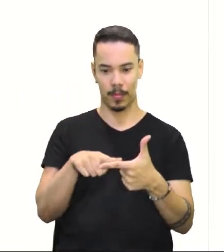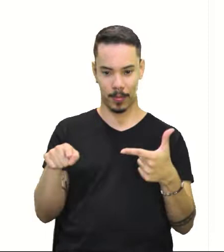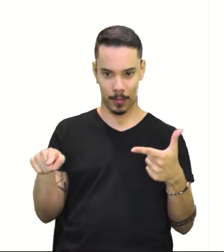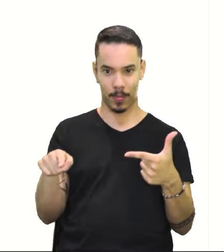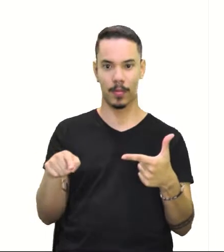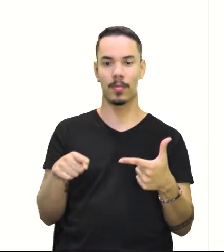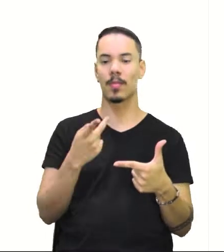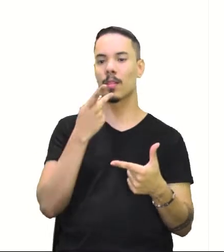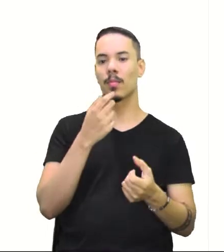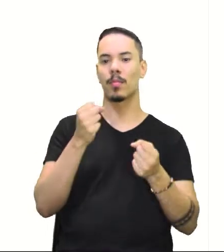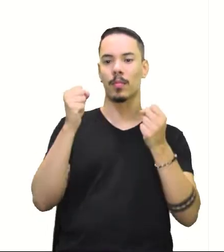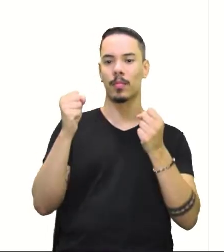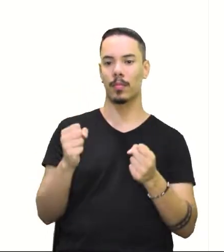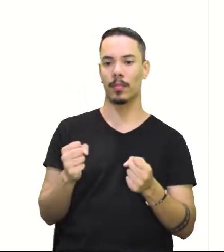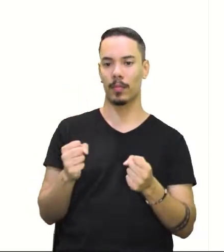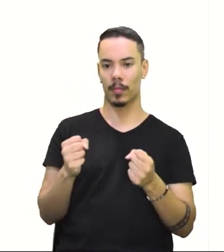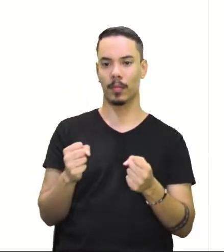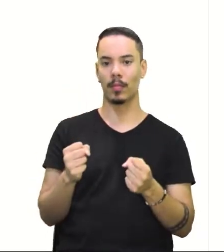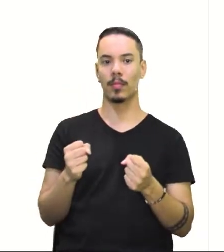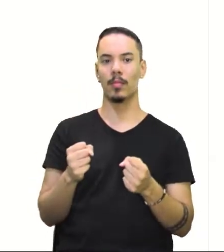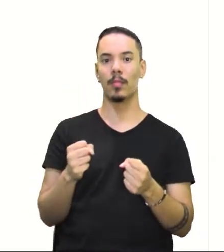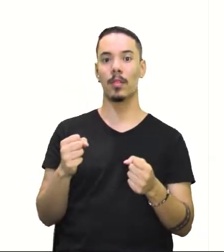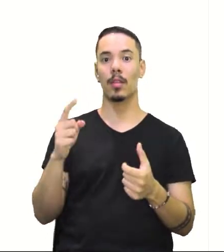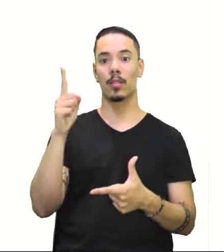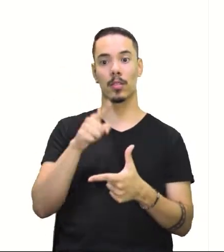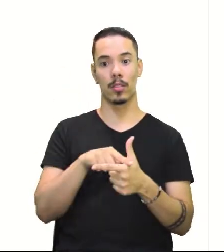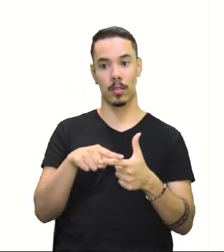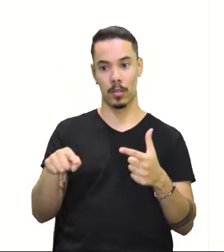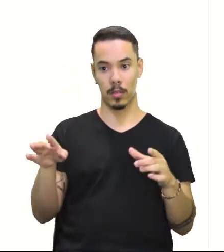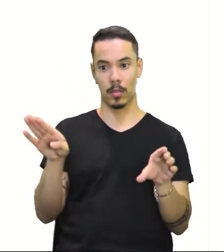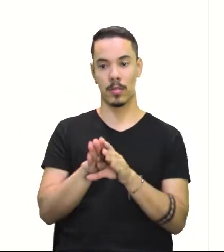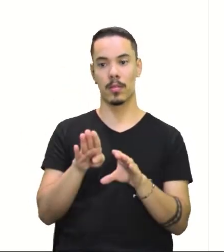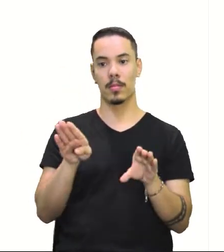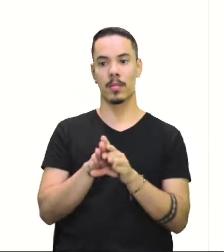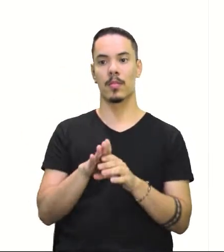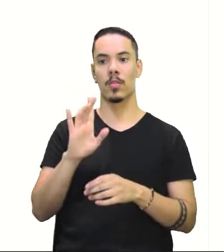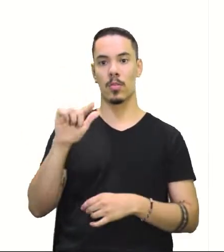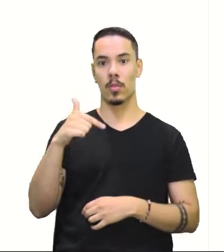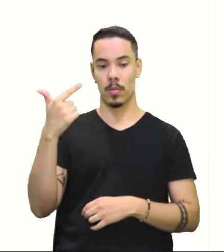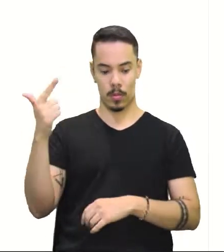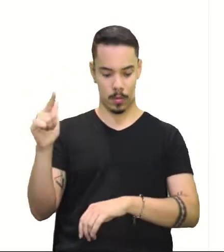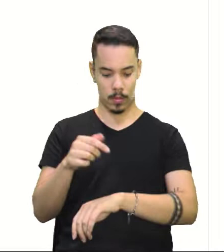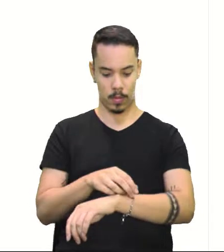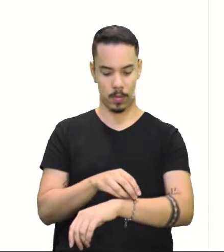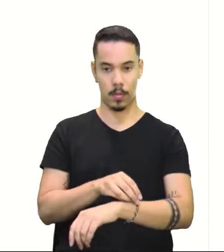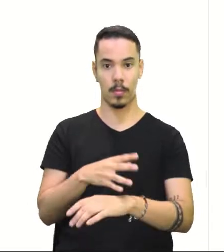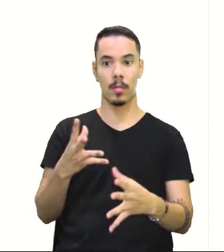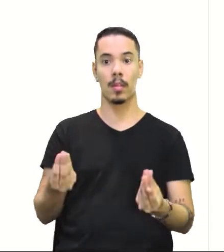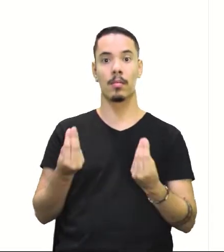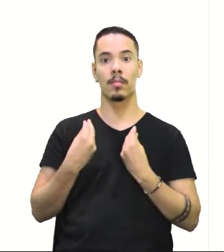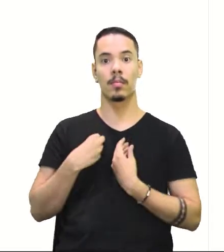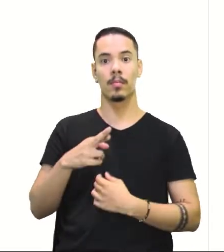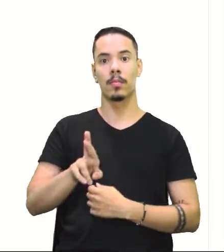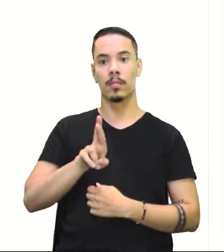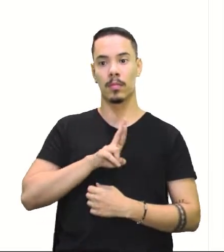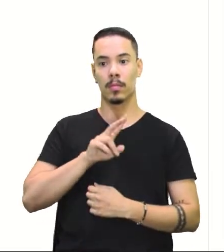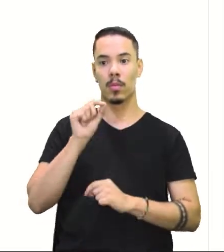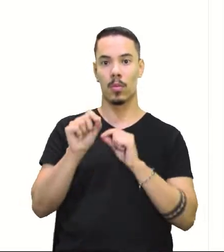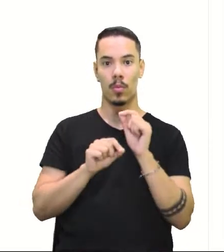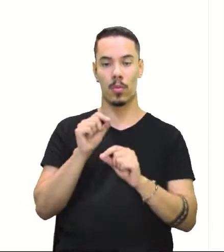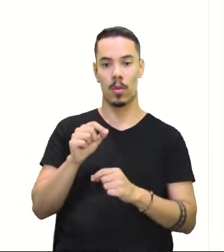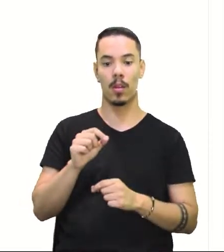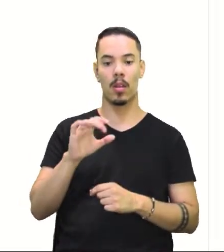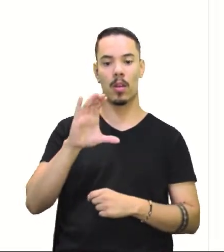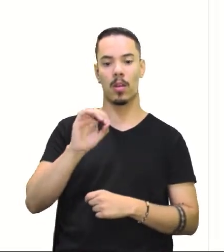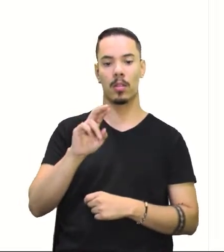o Dividendo. o dividendo, depois a gente tem O o divisor. divisor, que vai nos dar como resposta um quociente e